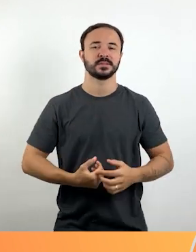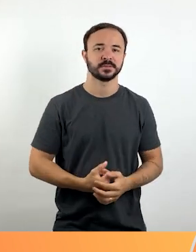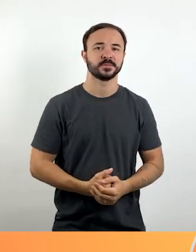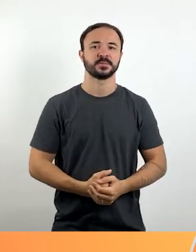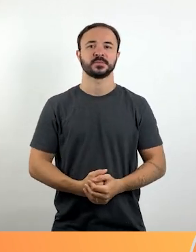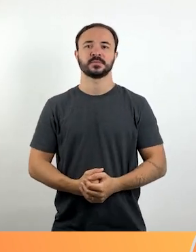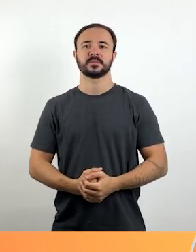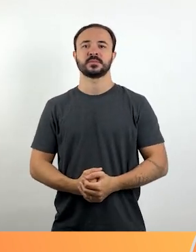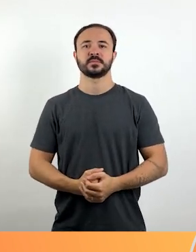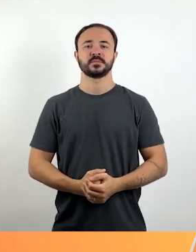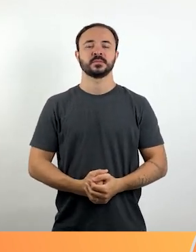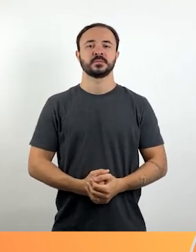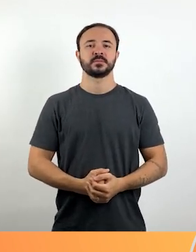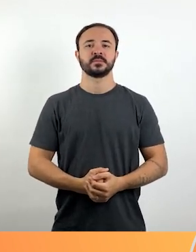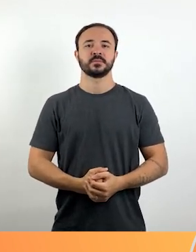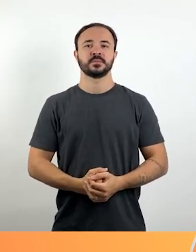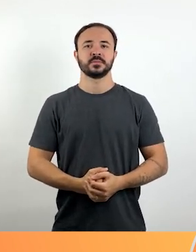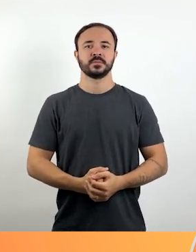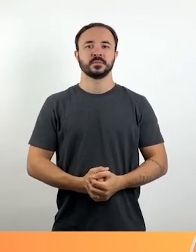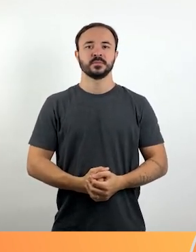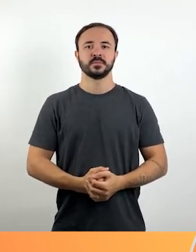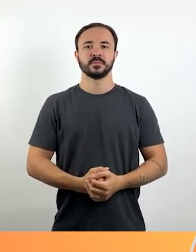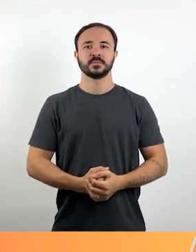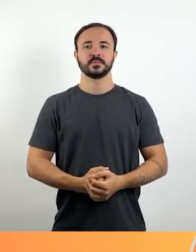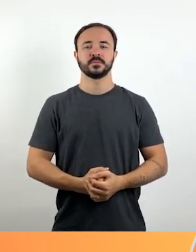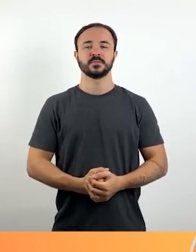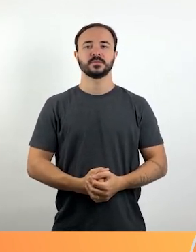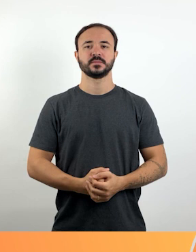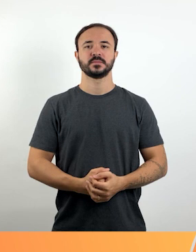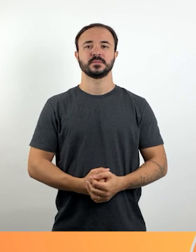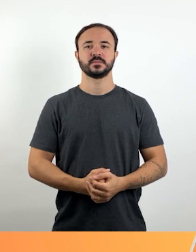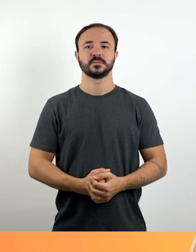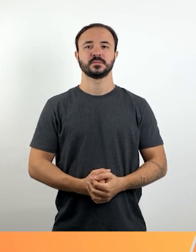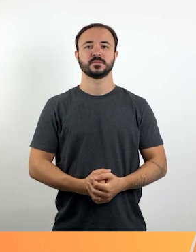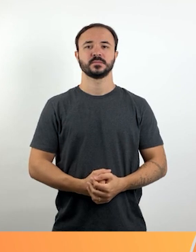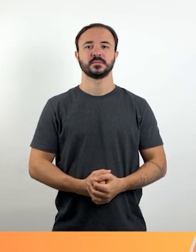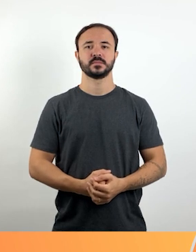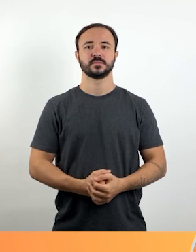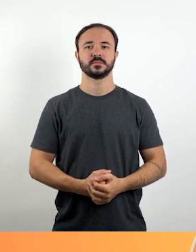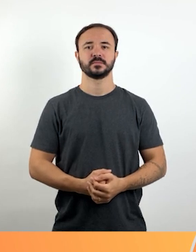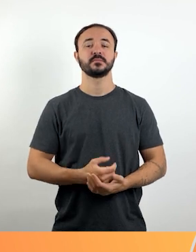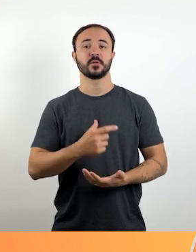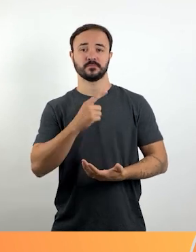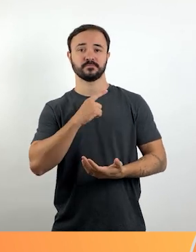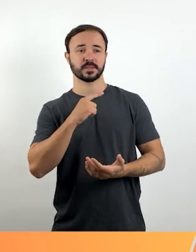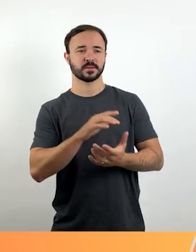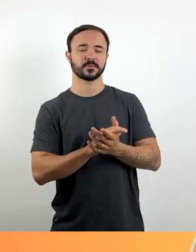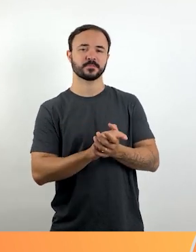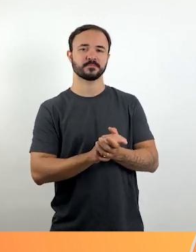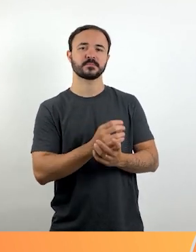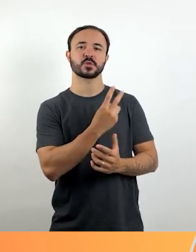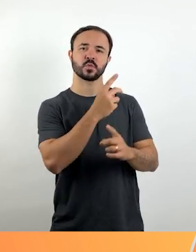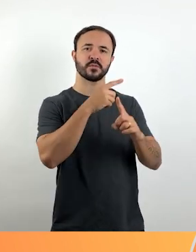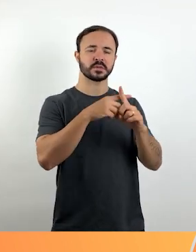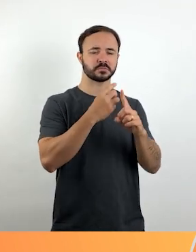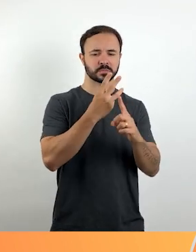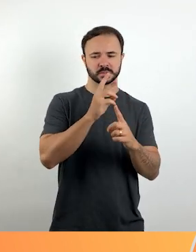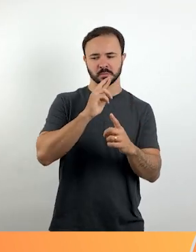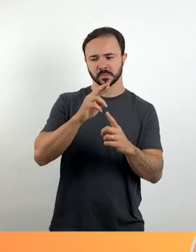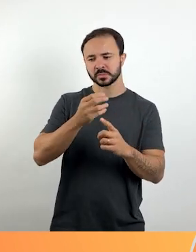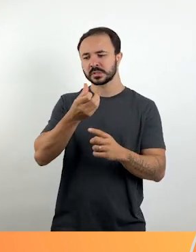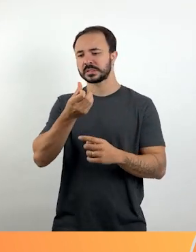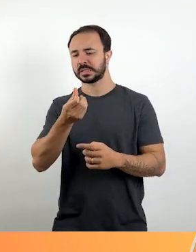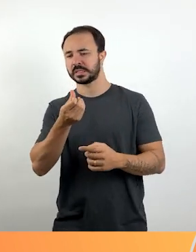altura dividido por 2. Vamos ter que 2 vezes 3 é 6, L vezes